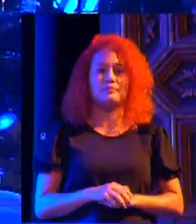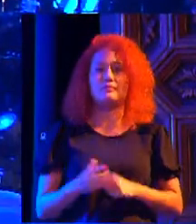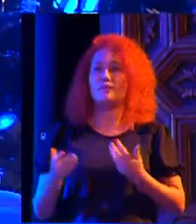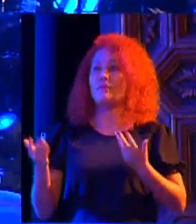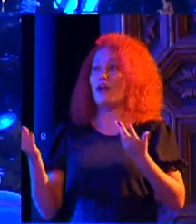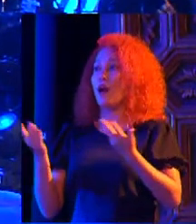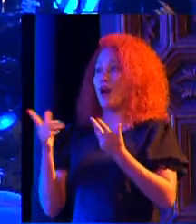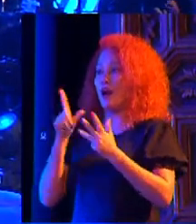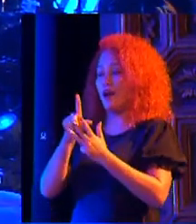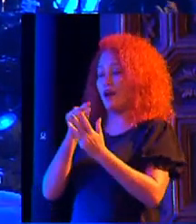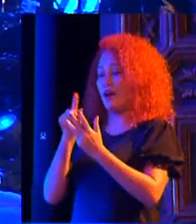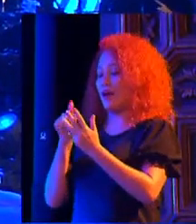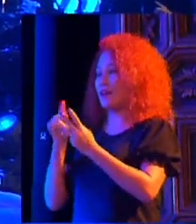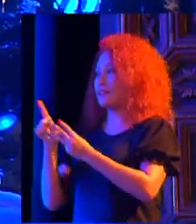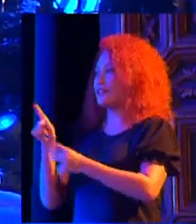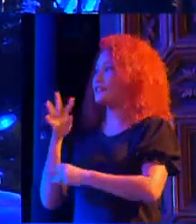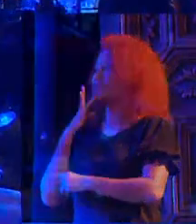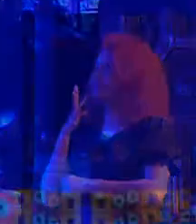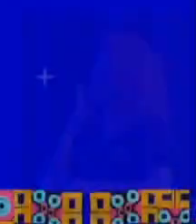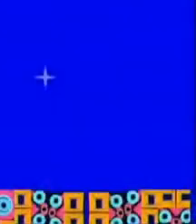os indicados, né? Roda VT.